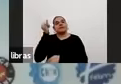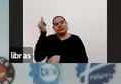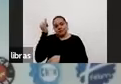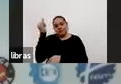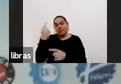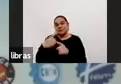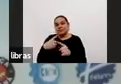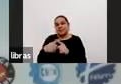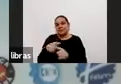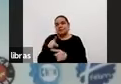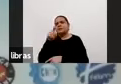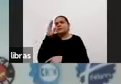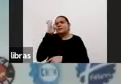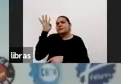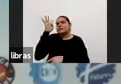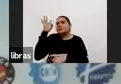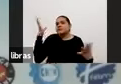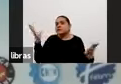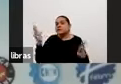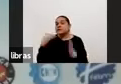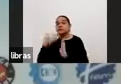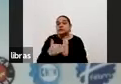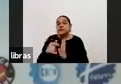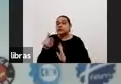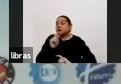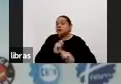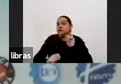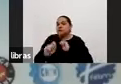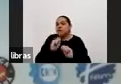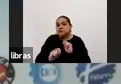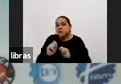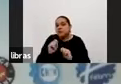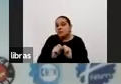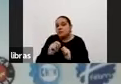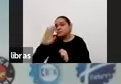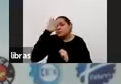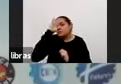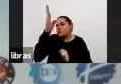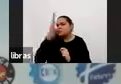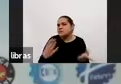você imagine, em todas as negociações,